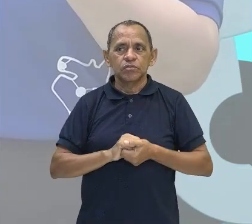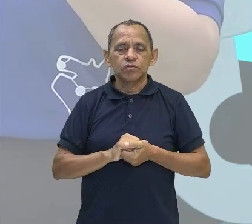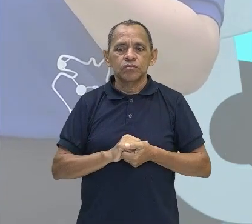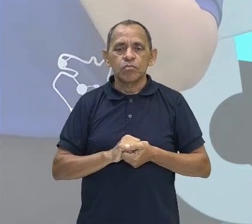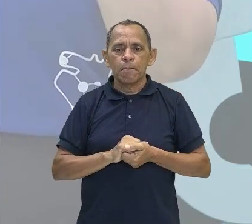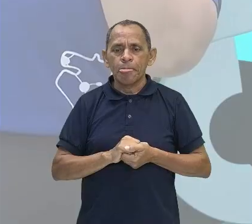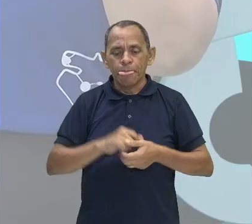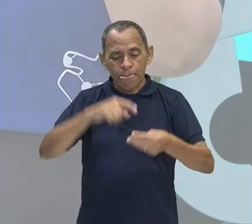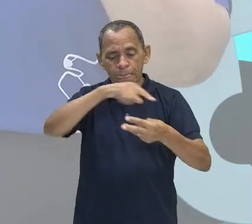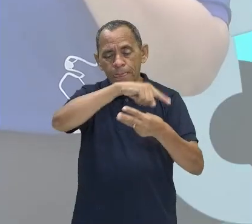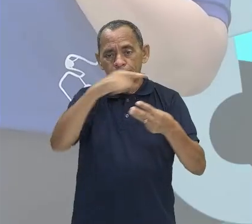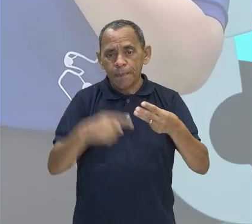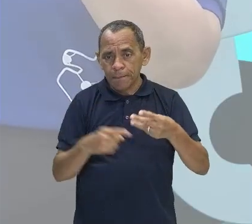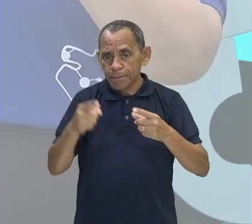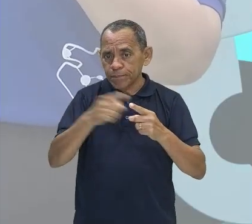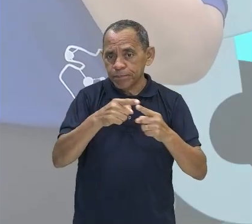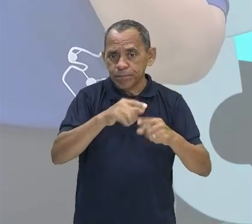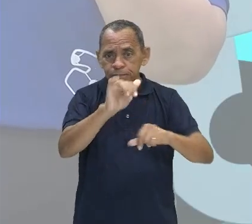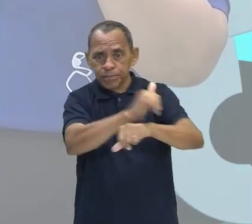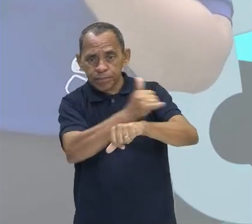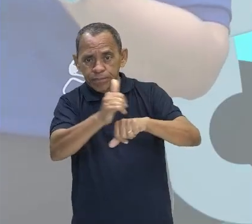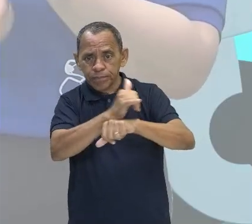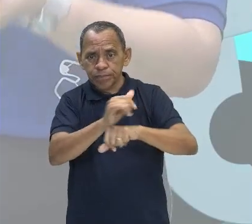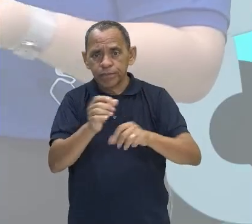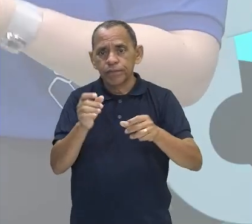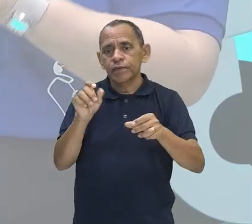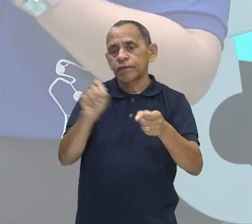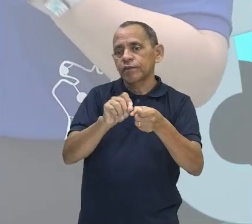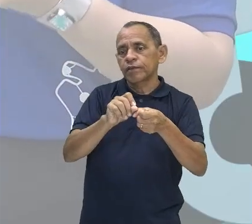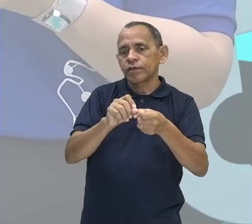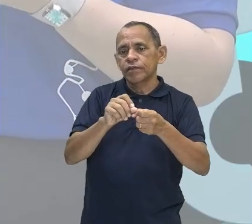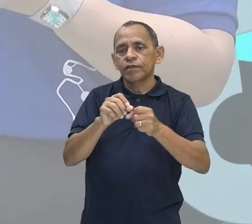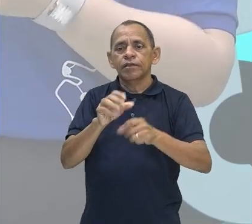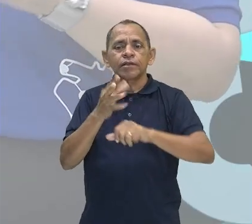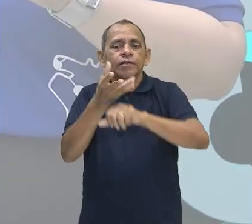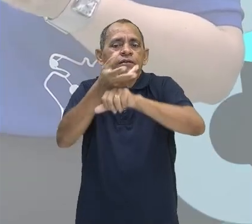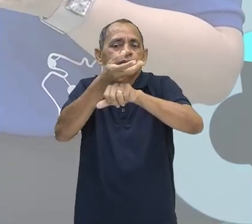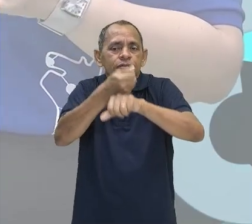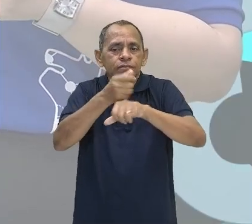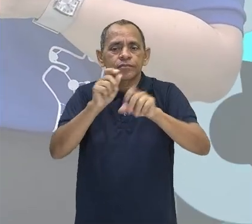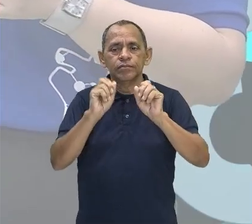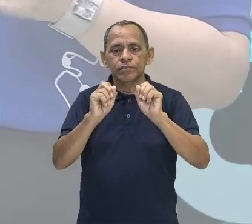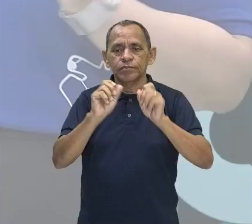as 3 maneiras de realizar esse convencimento,